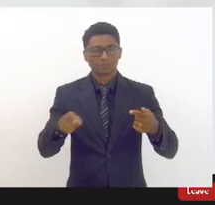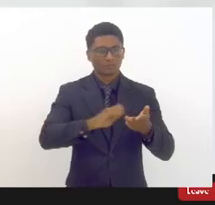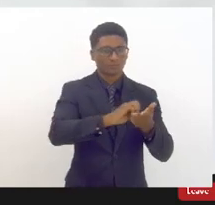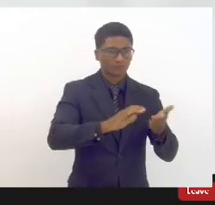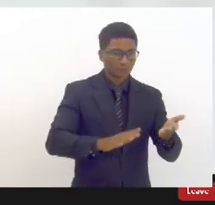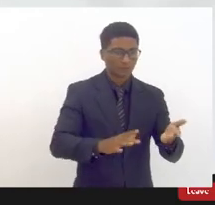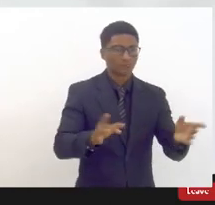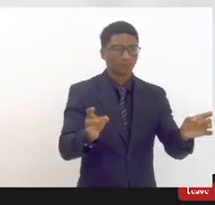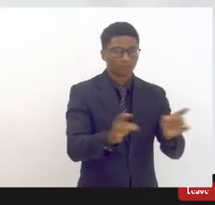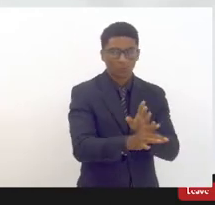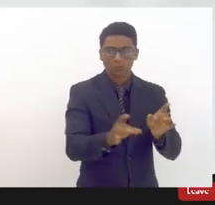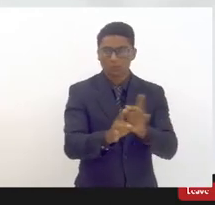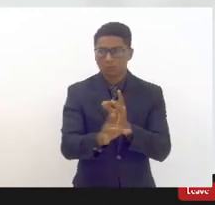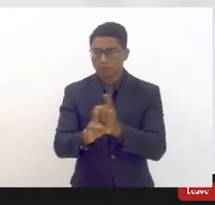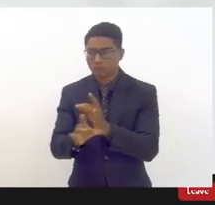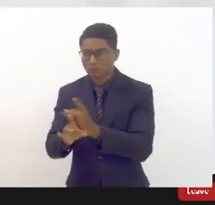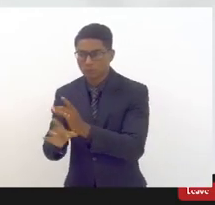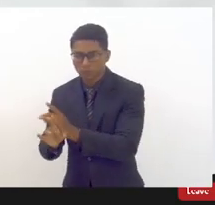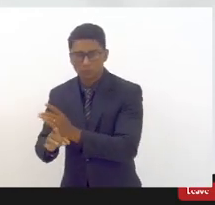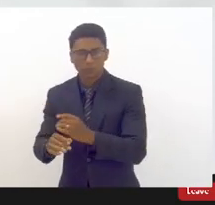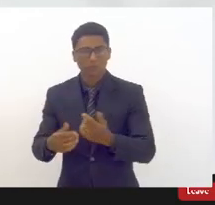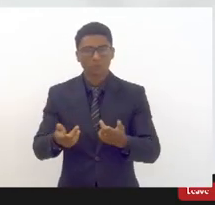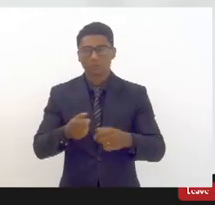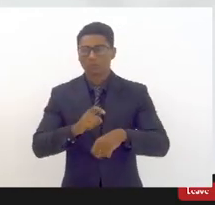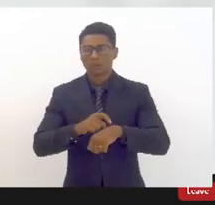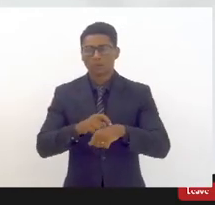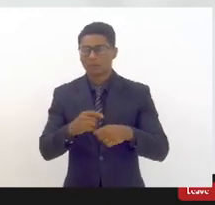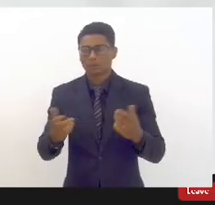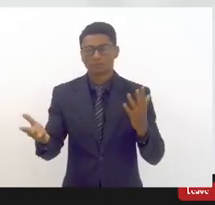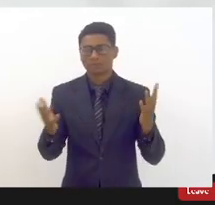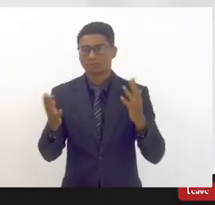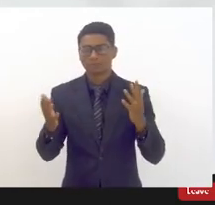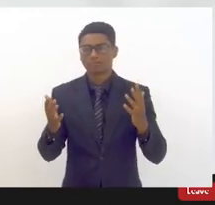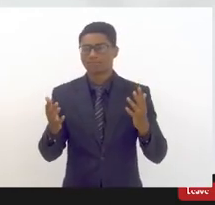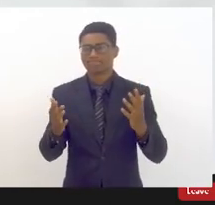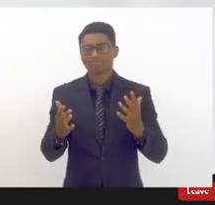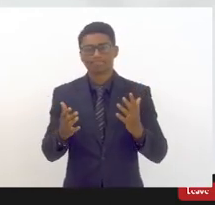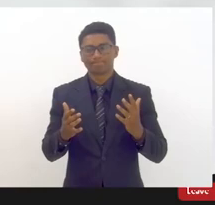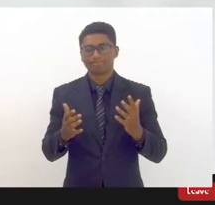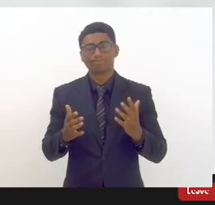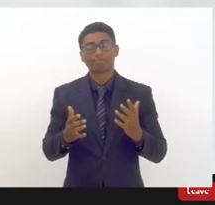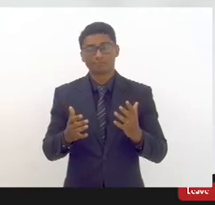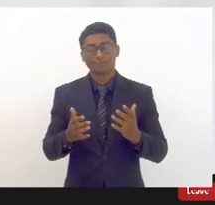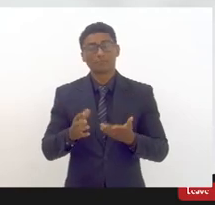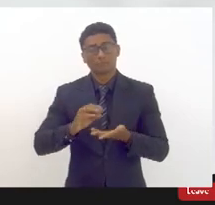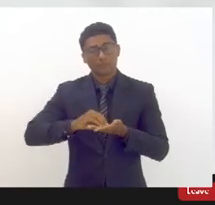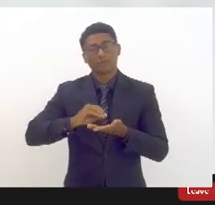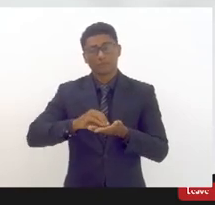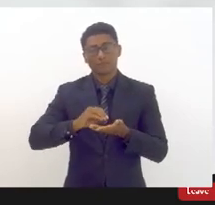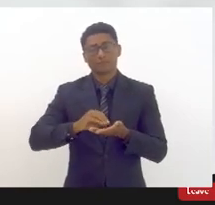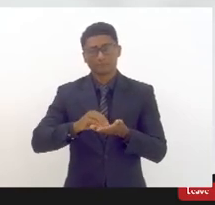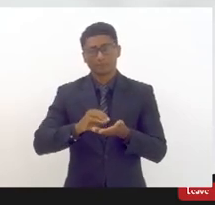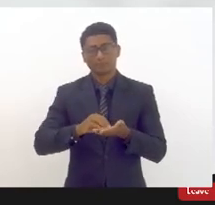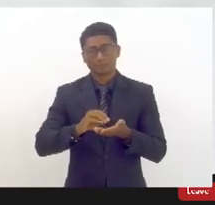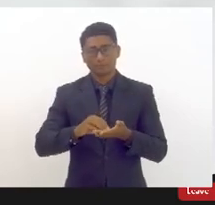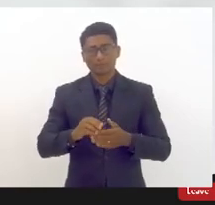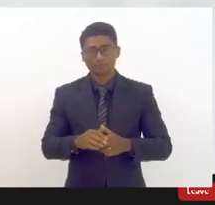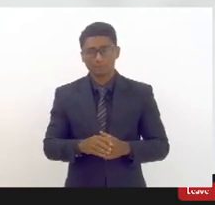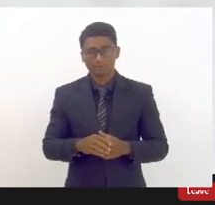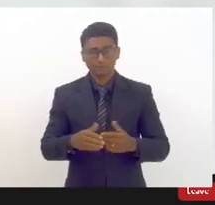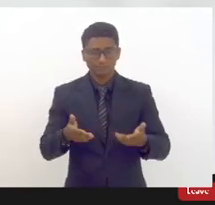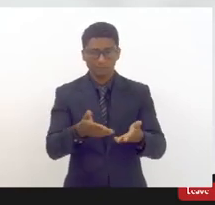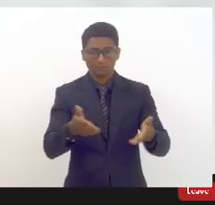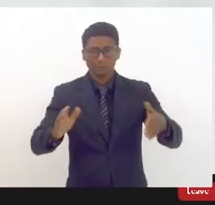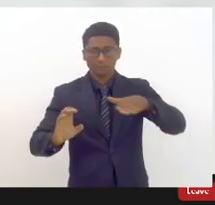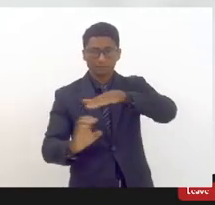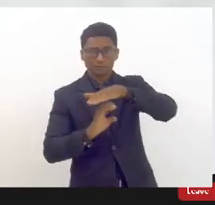atividade vai levar 3 semanas ou 4 semanas e outra vai ter que espremer um pouco mais, um pouco menos, é algo que está sendo fechado ainda entre as prestadoras,